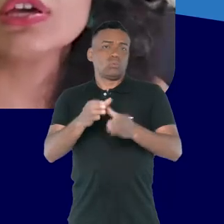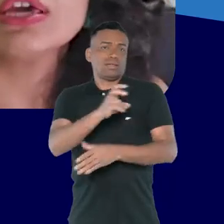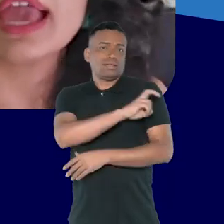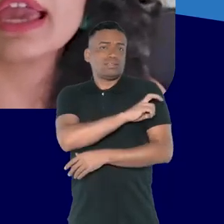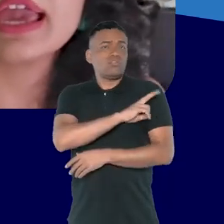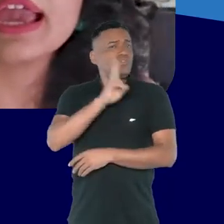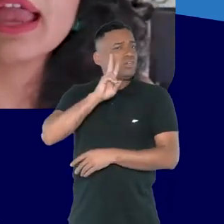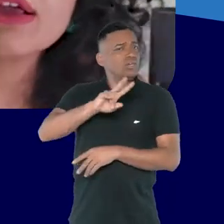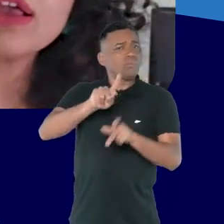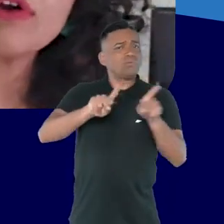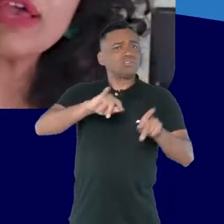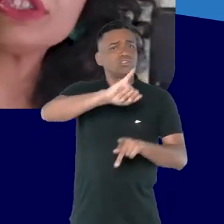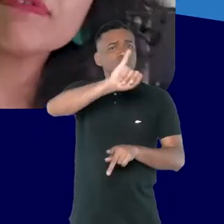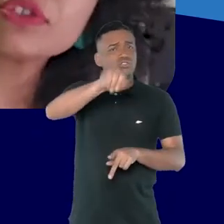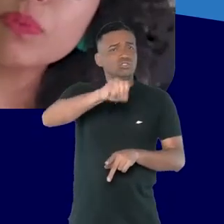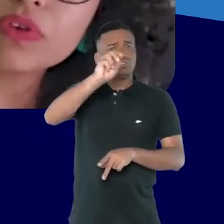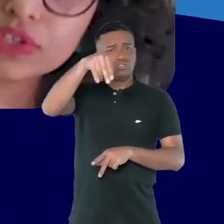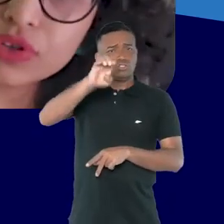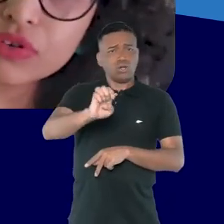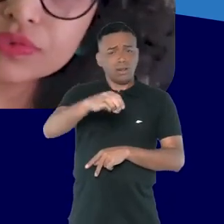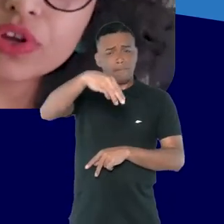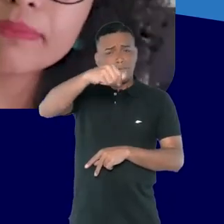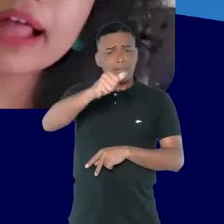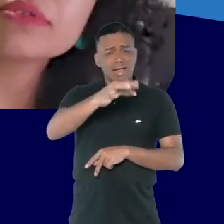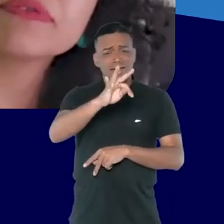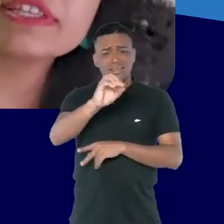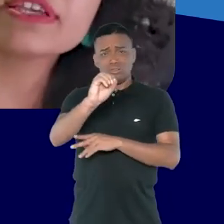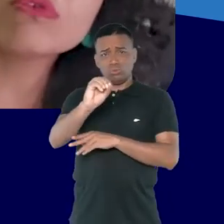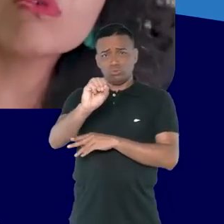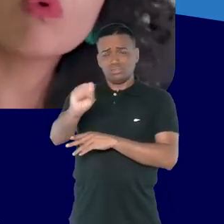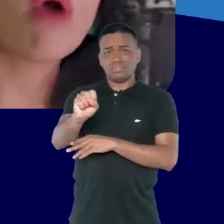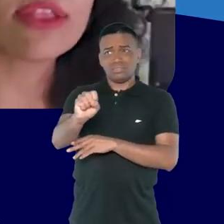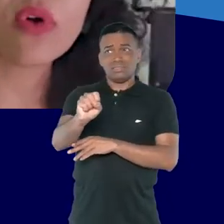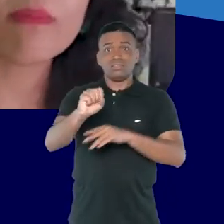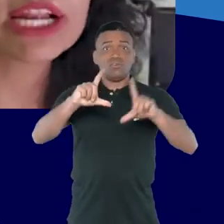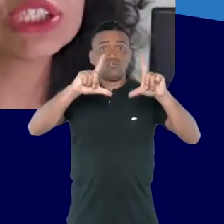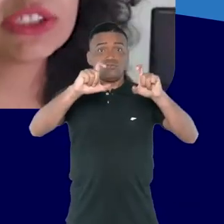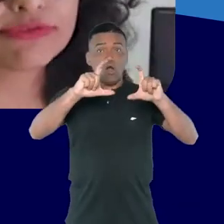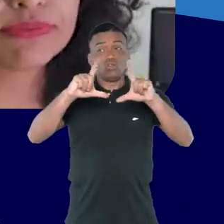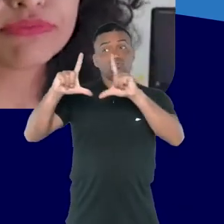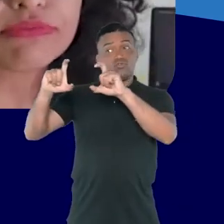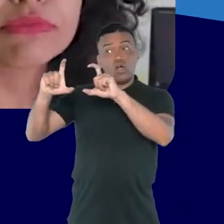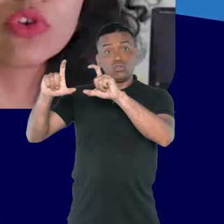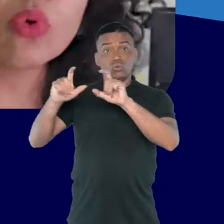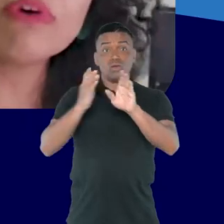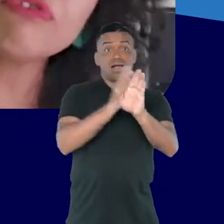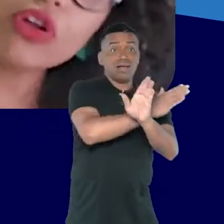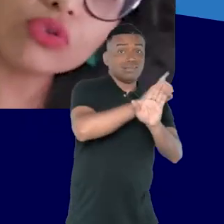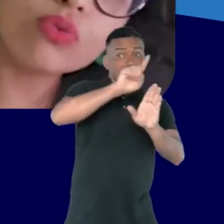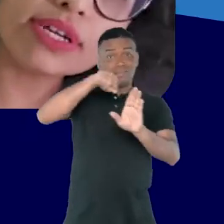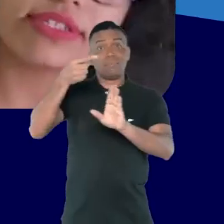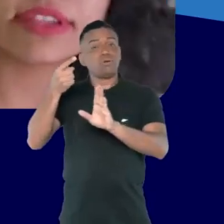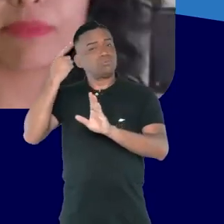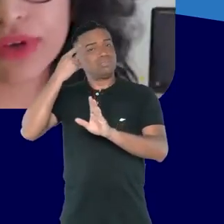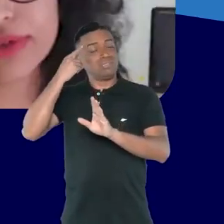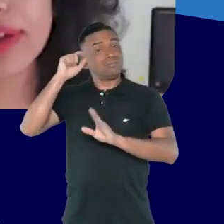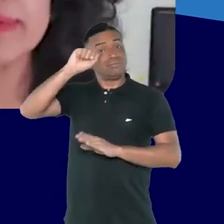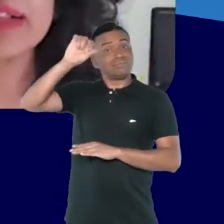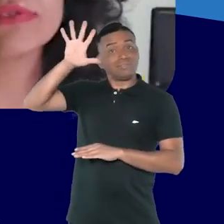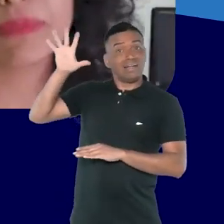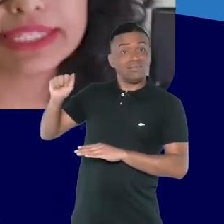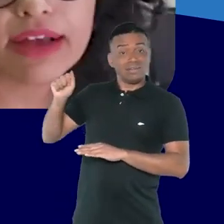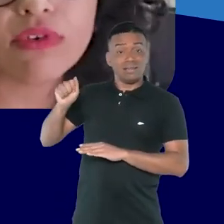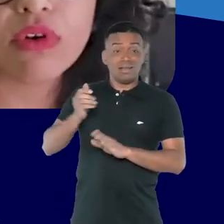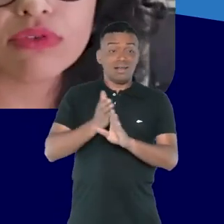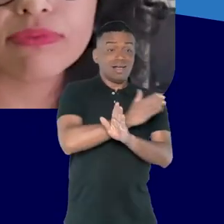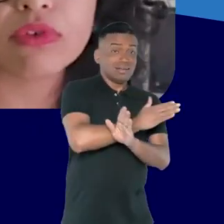5º. Eu tinha visto um professor, Johnny Matos, fazendo um quadro comparativo, uma foto do antes e depois do que